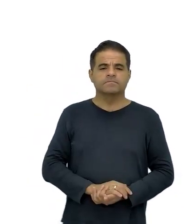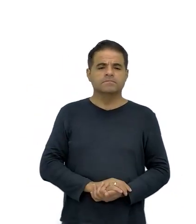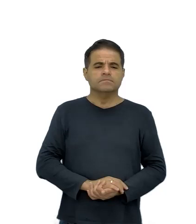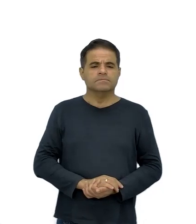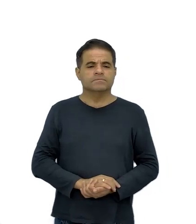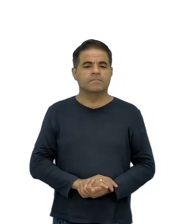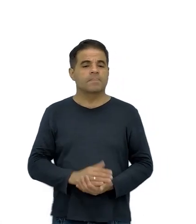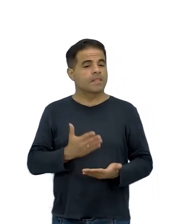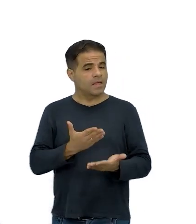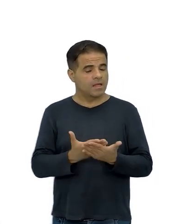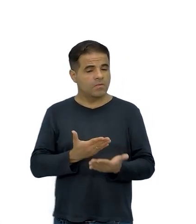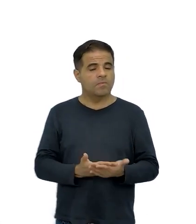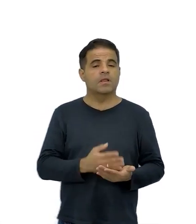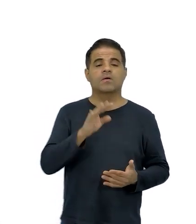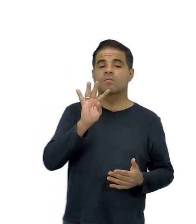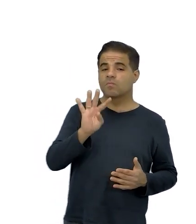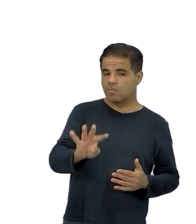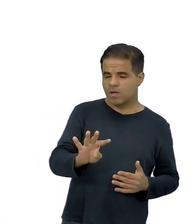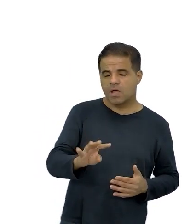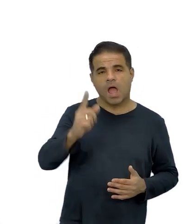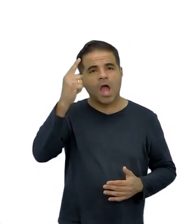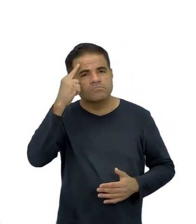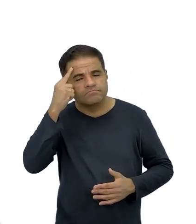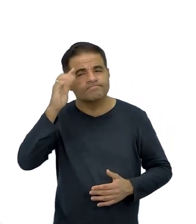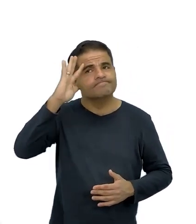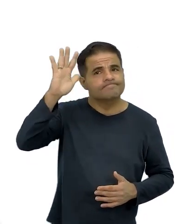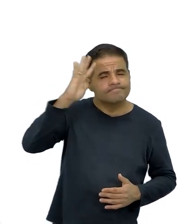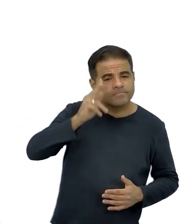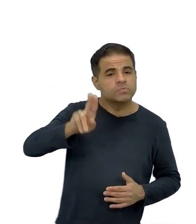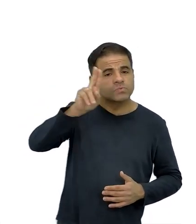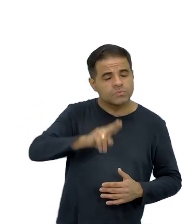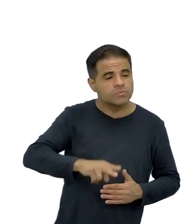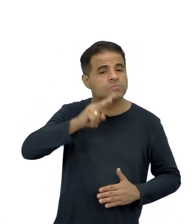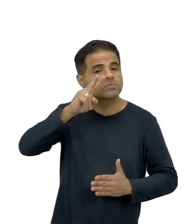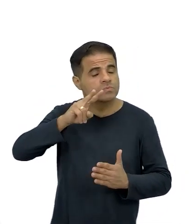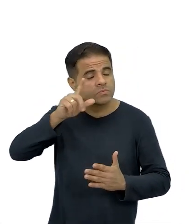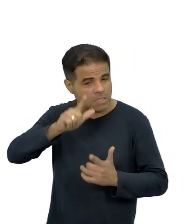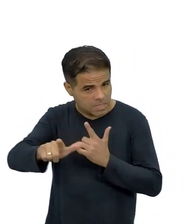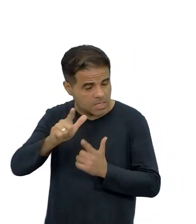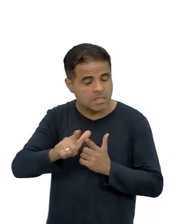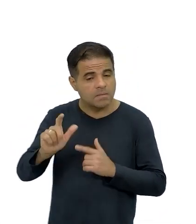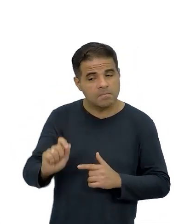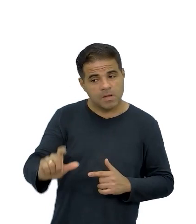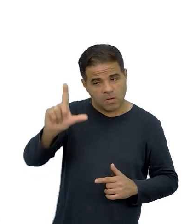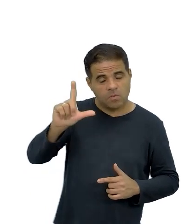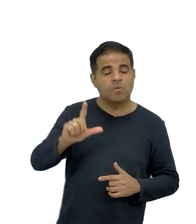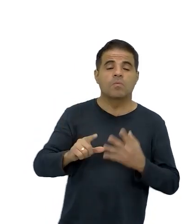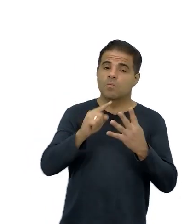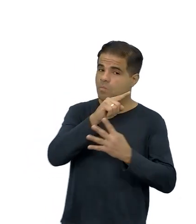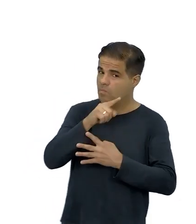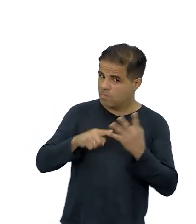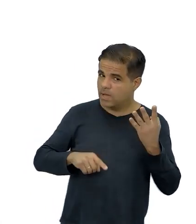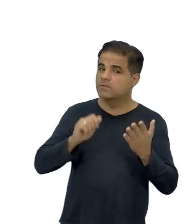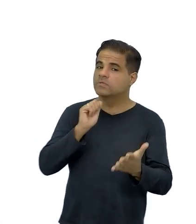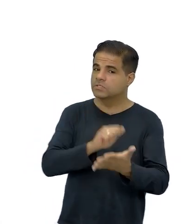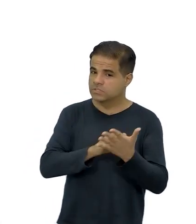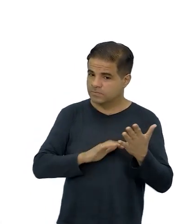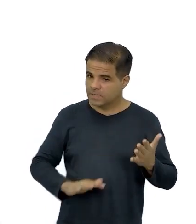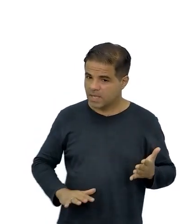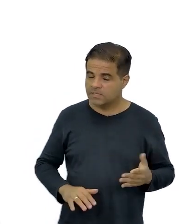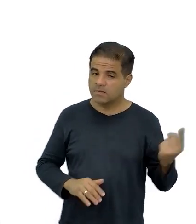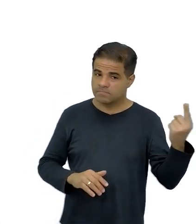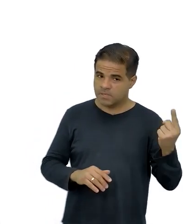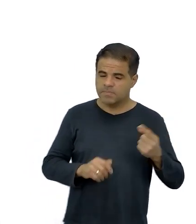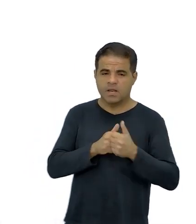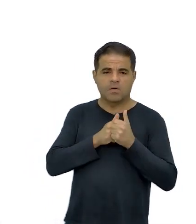Aula 4. Lendo uma lenda e refletindo sobre o uso da letra maiúscula. São 4 atividades. A primeira